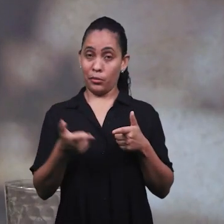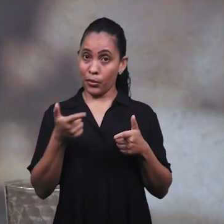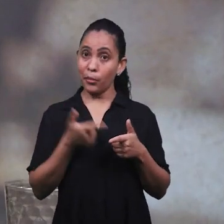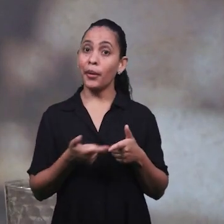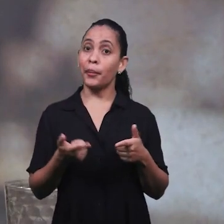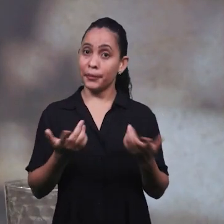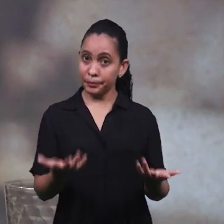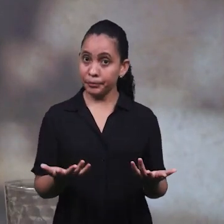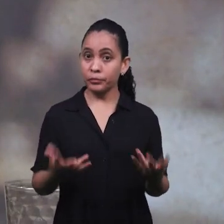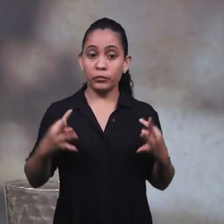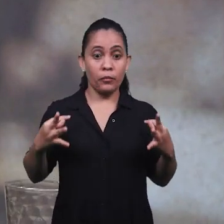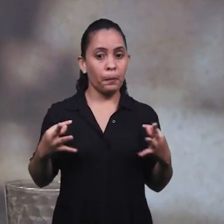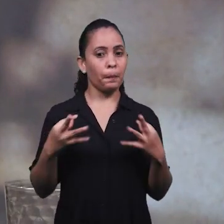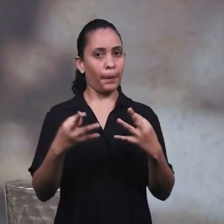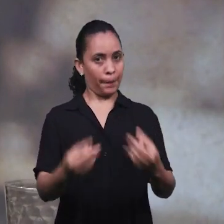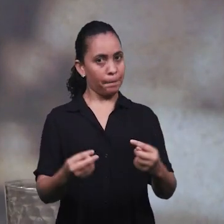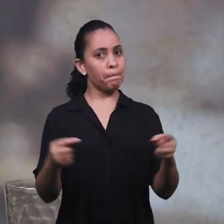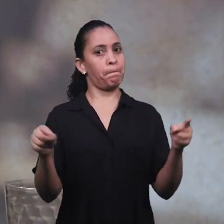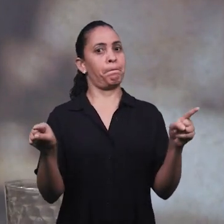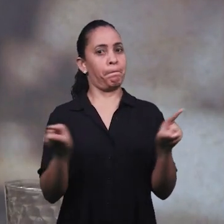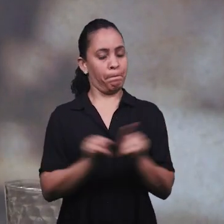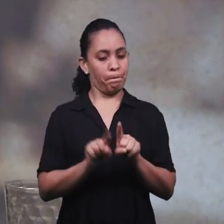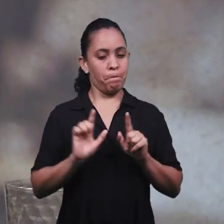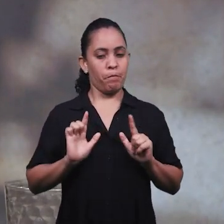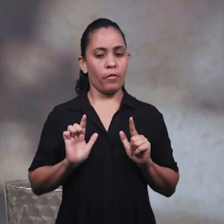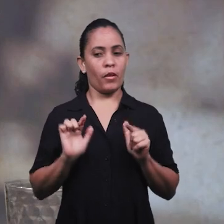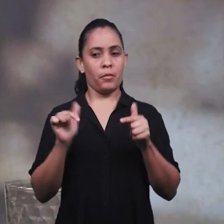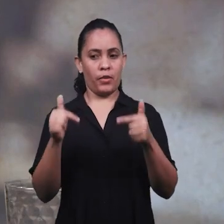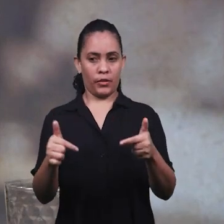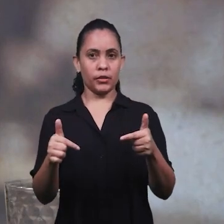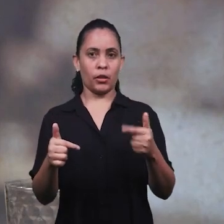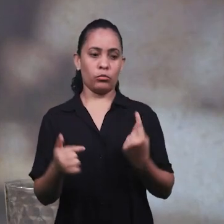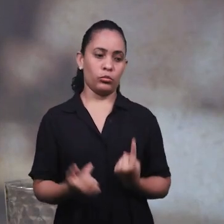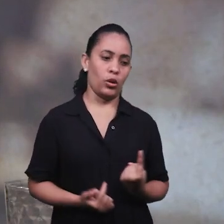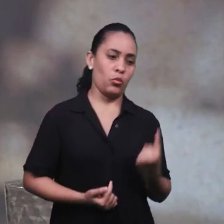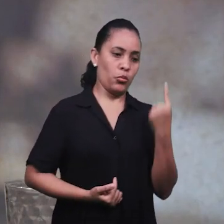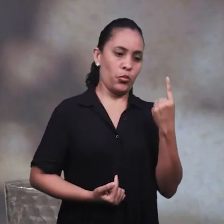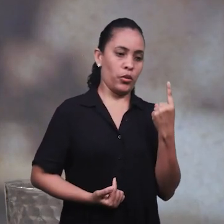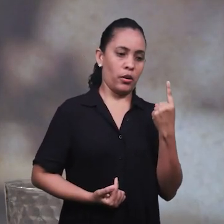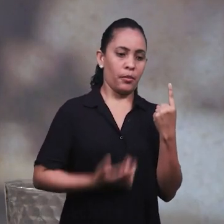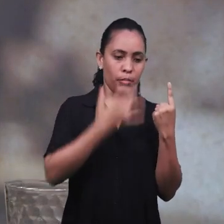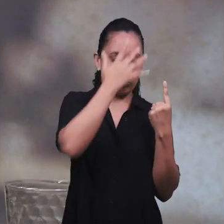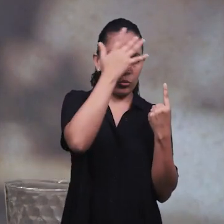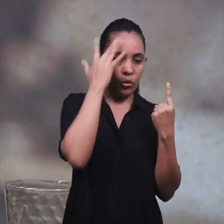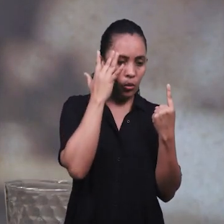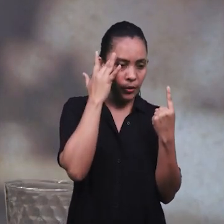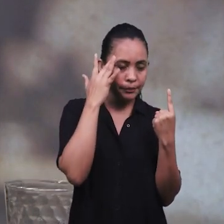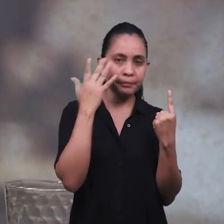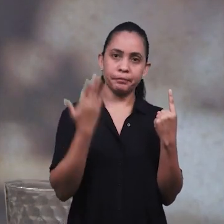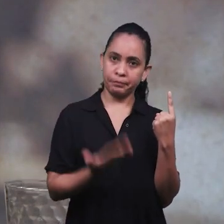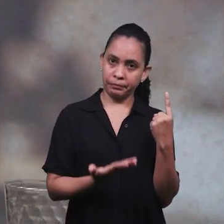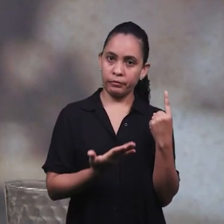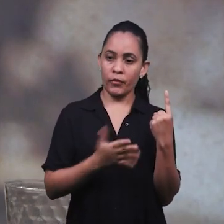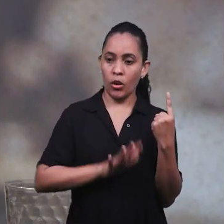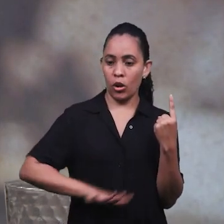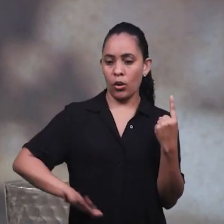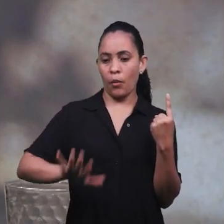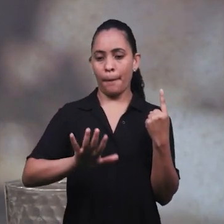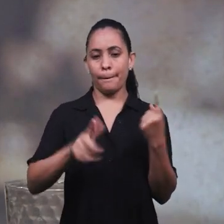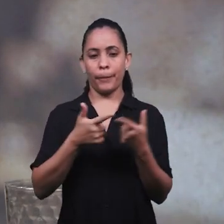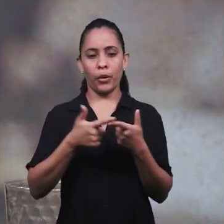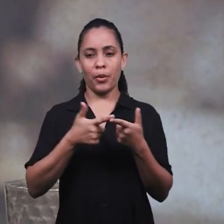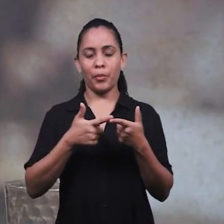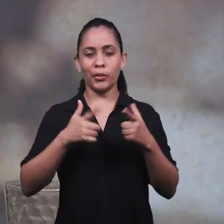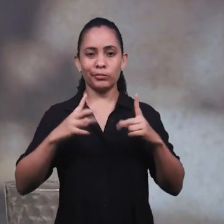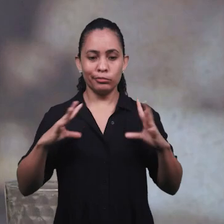consequência para todos e tem a consequência para o condômino, que quando ele pagar essa cota condominial, ele vai pagar